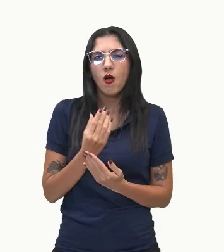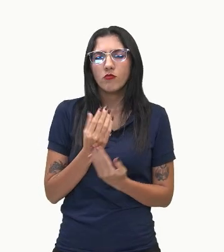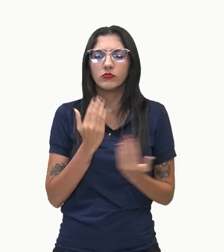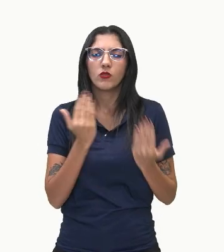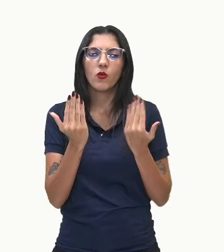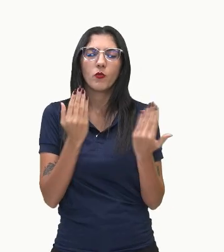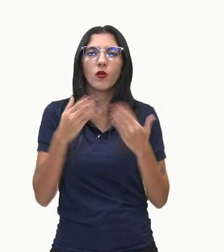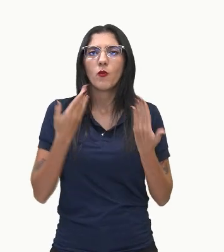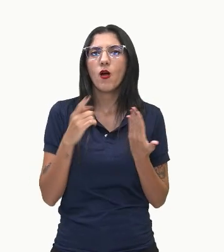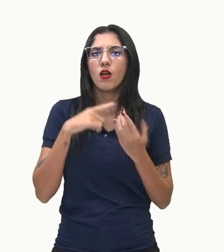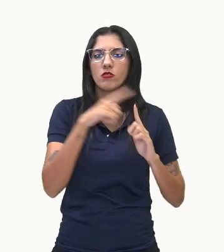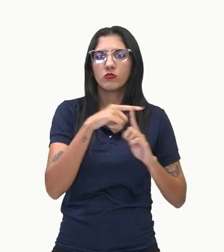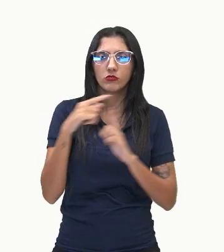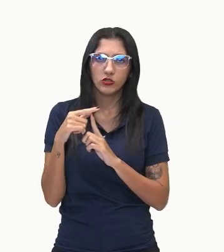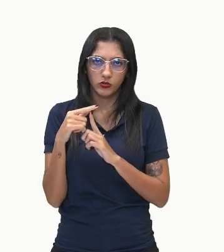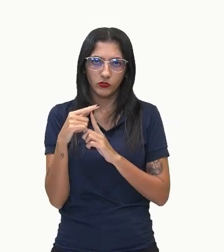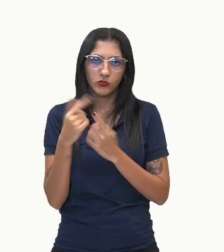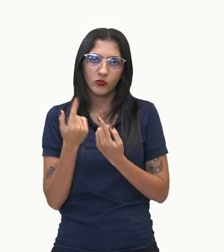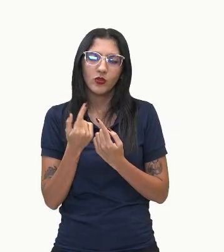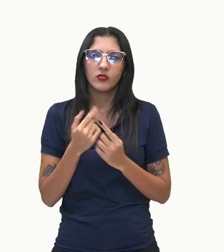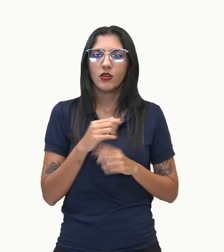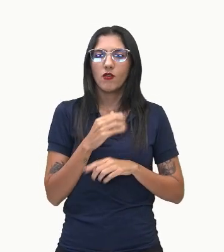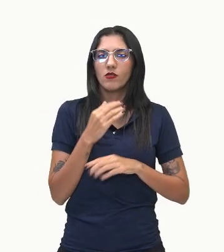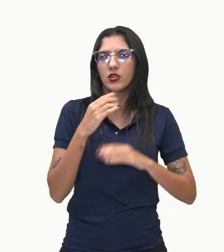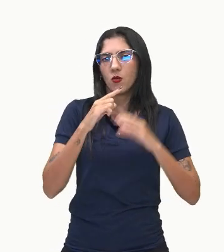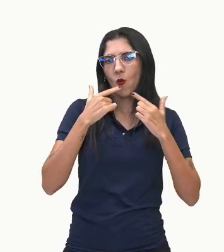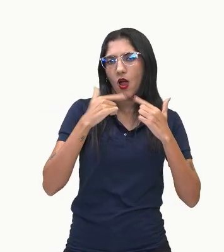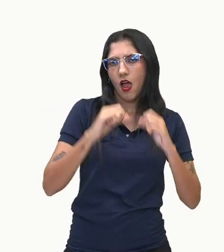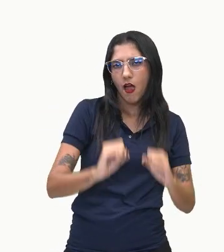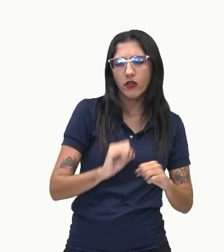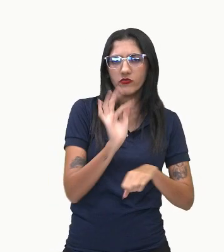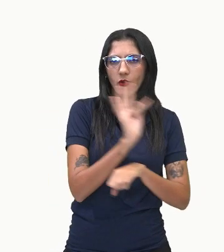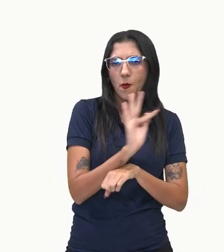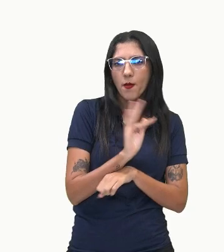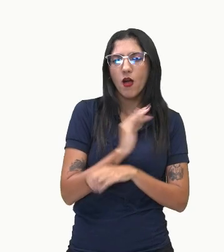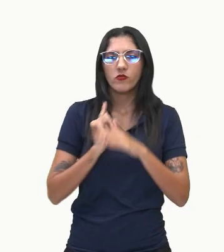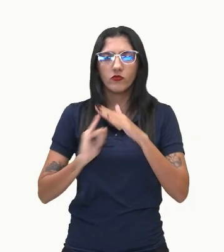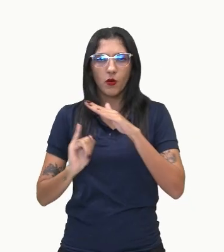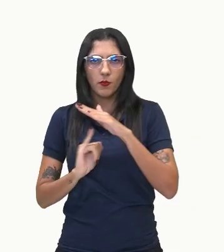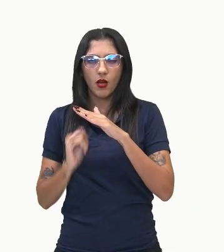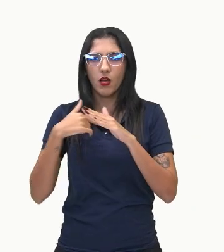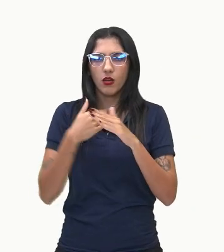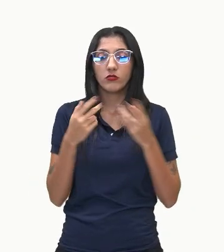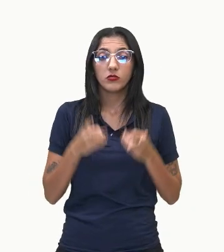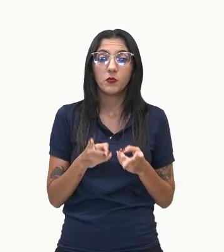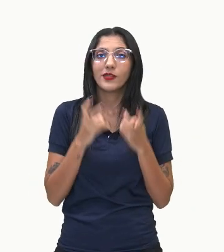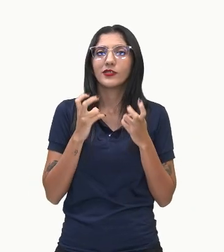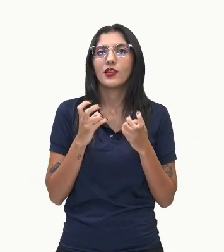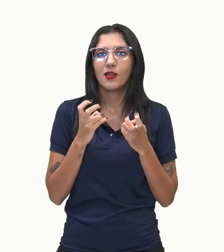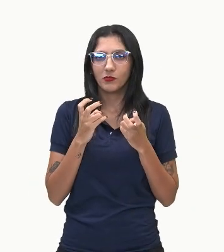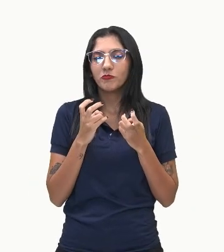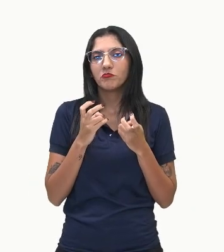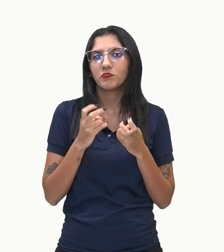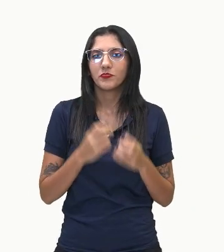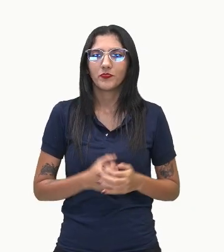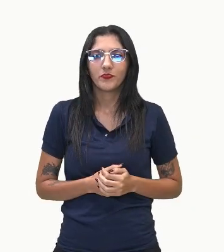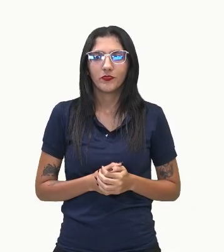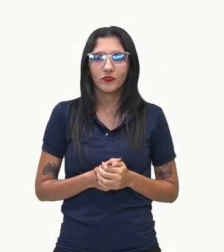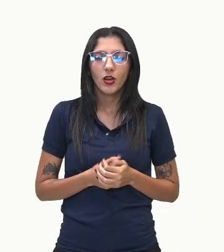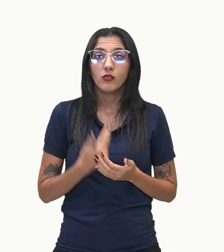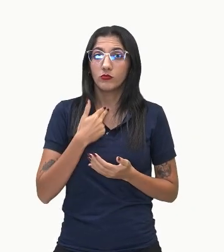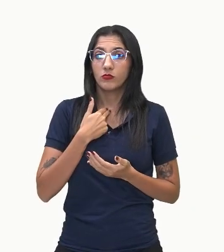de linguagem e o nível que há de relação entre o locutor e o interlocutor. Eu não vou